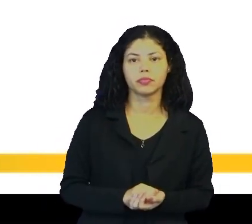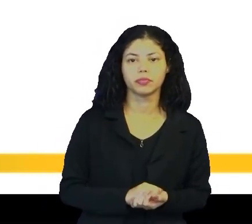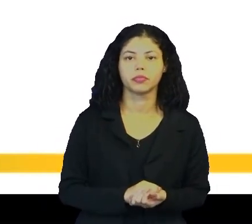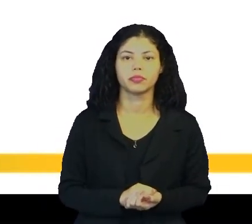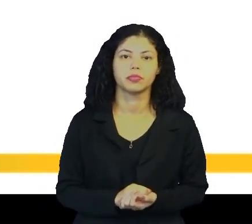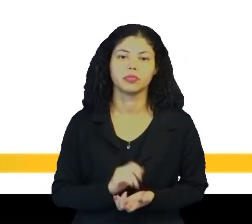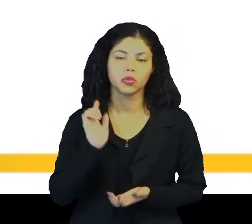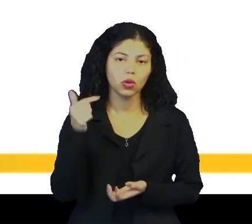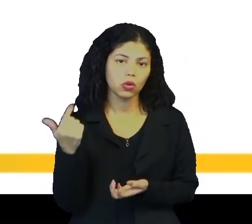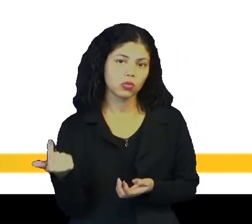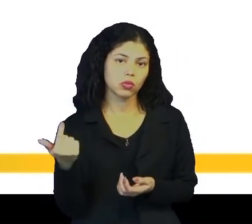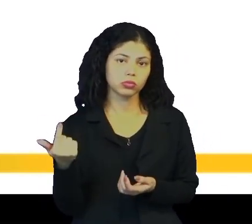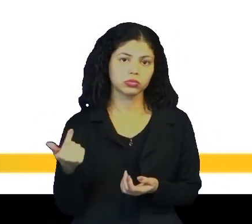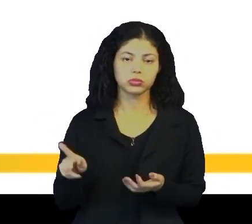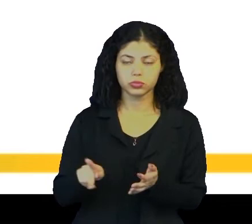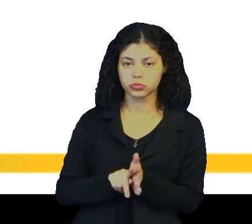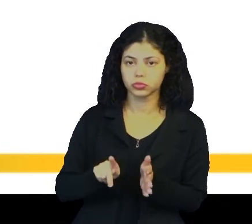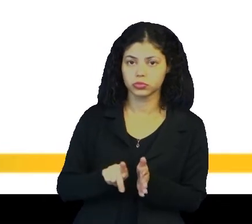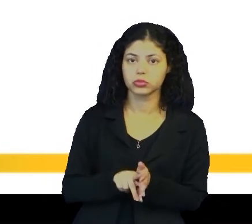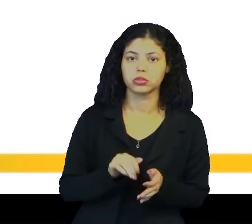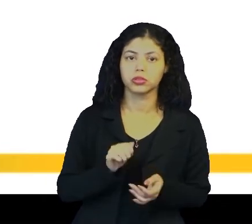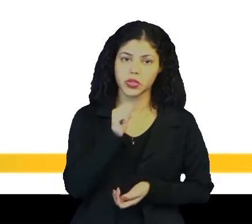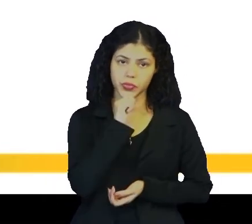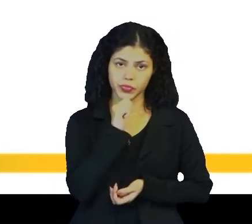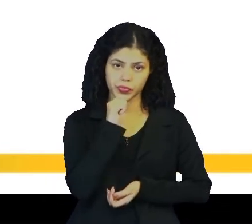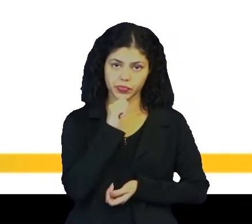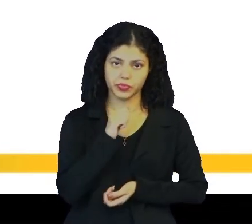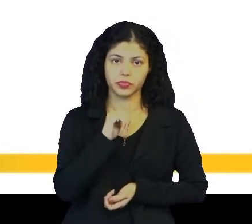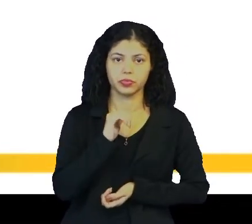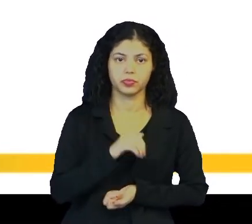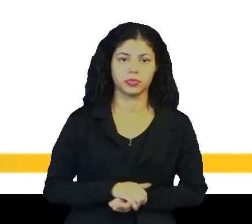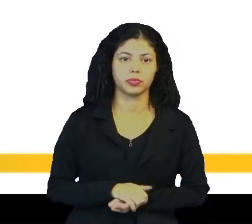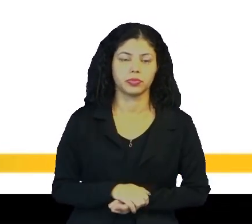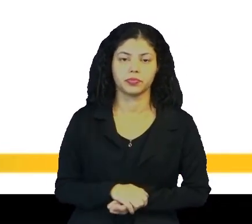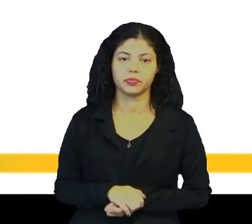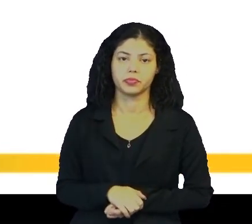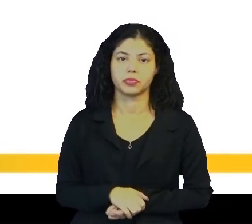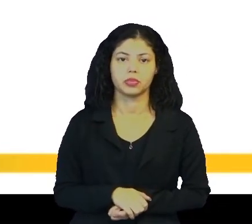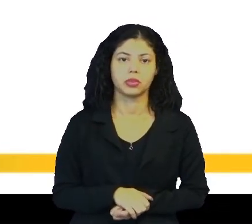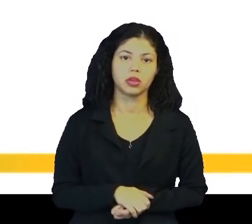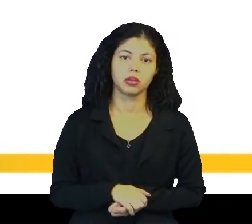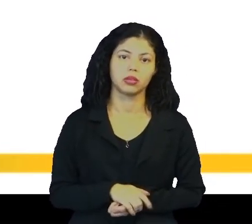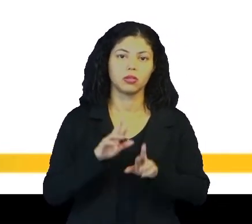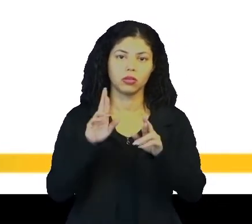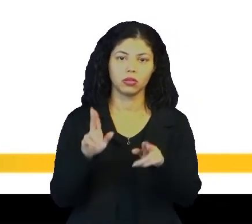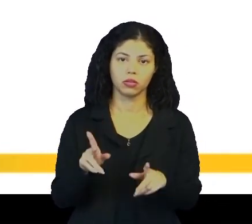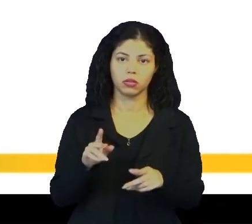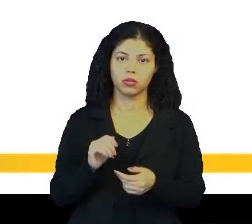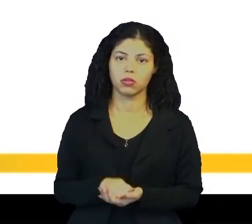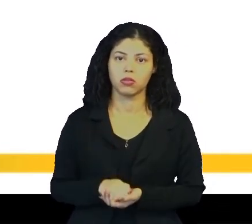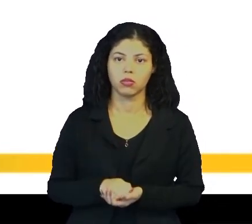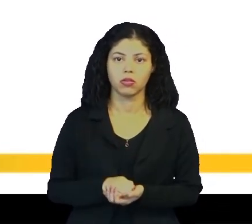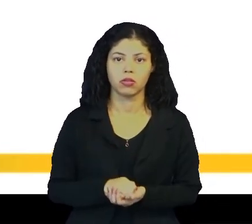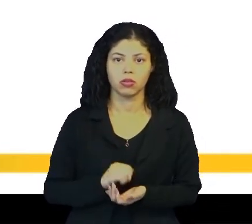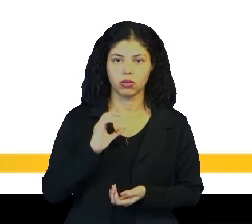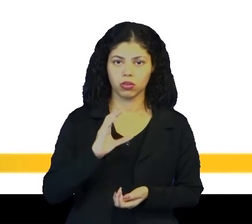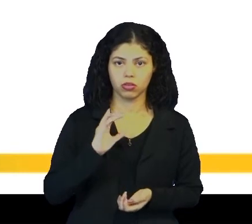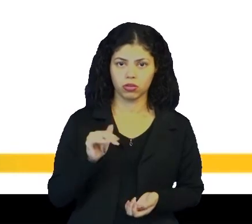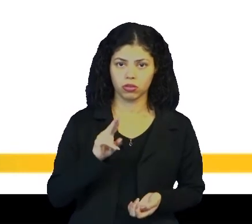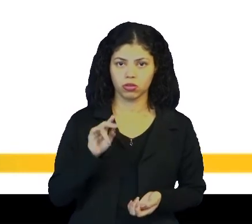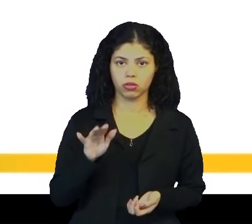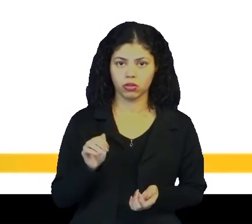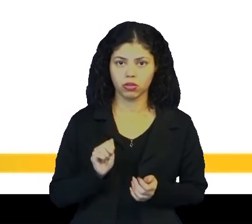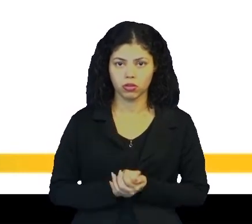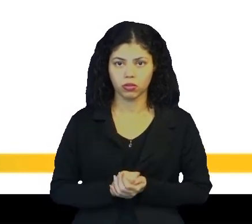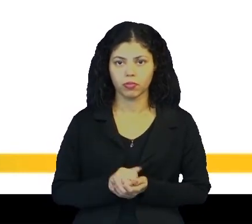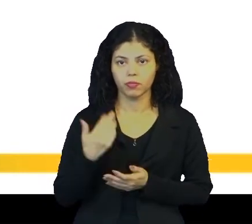clause, com outras independentes, independent clause. Ou seja, elas são diferentes das coordinating